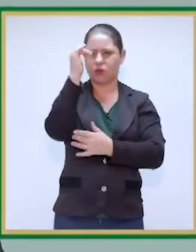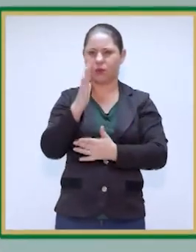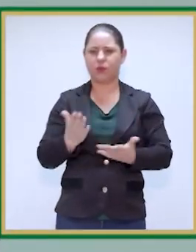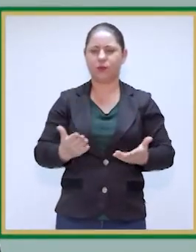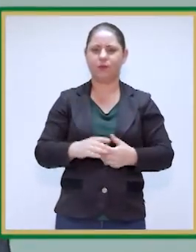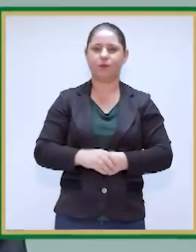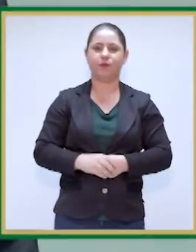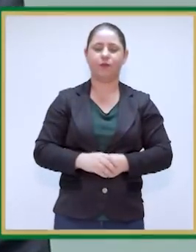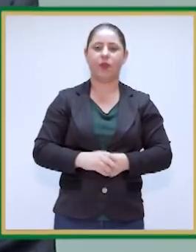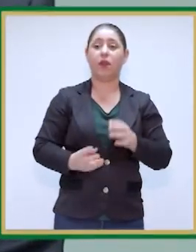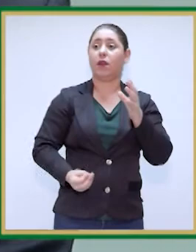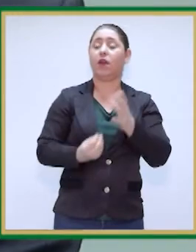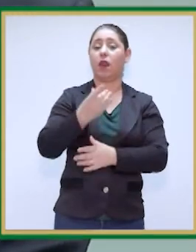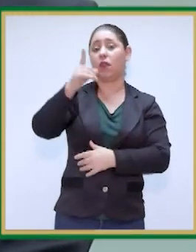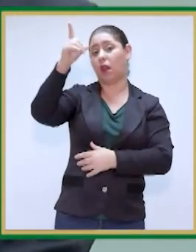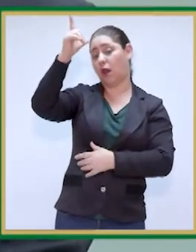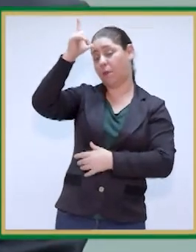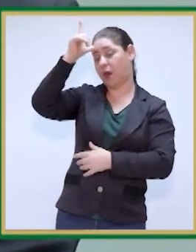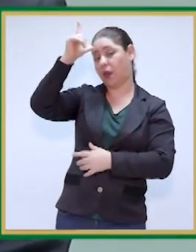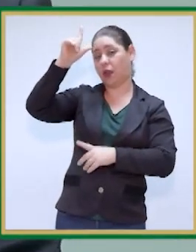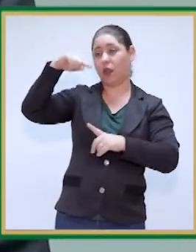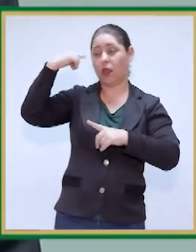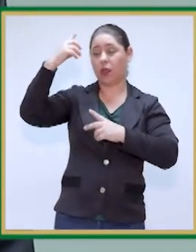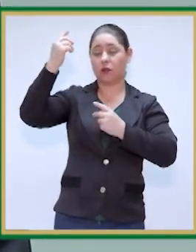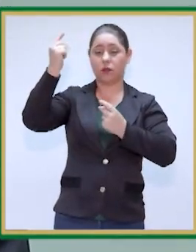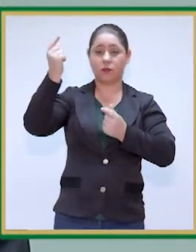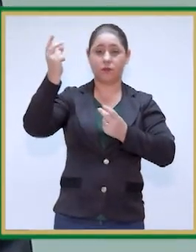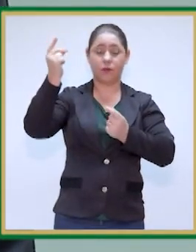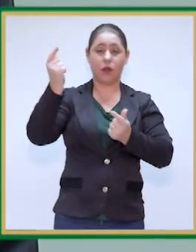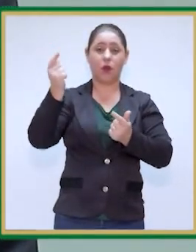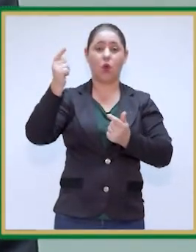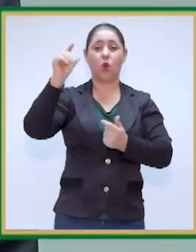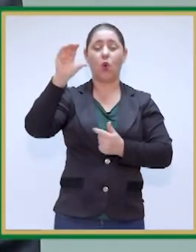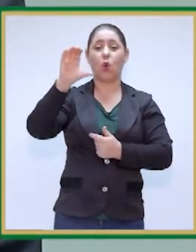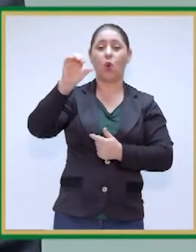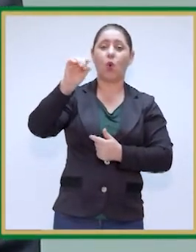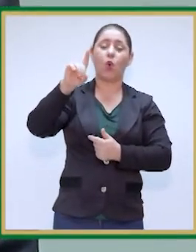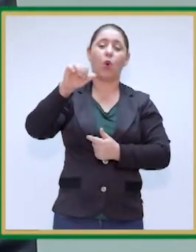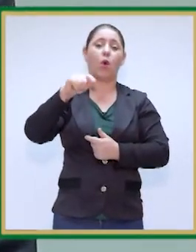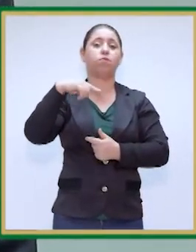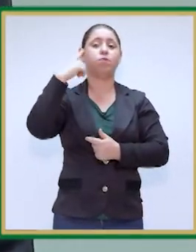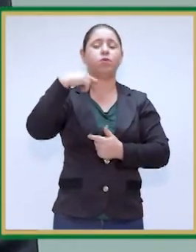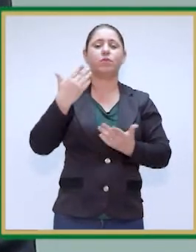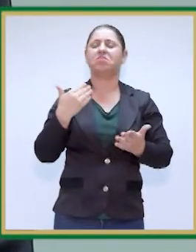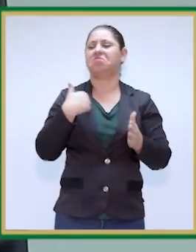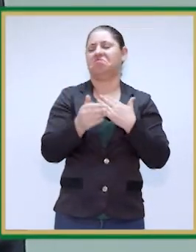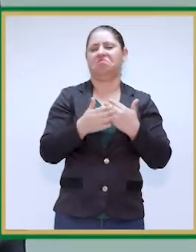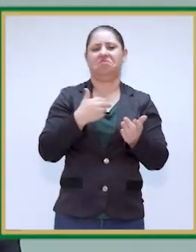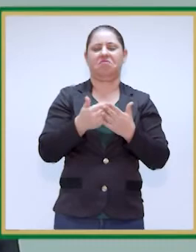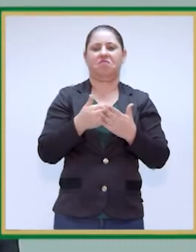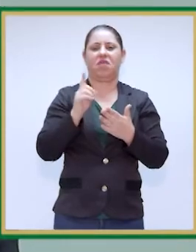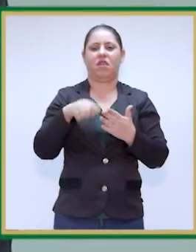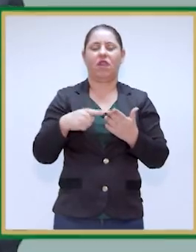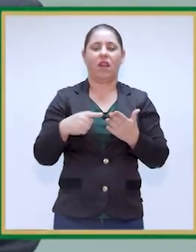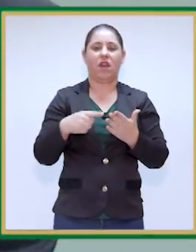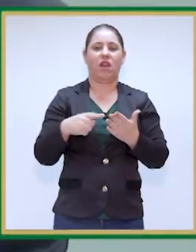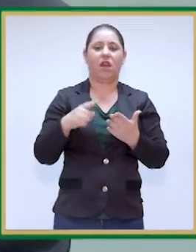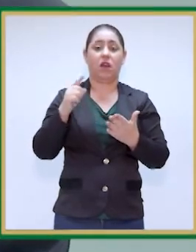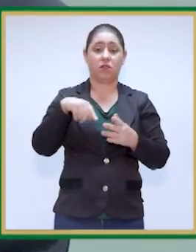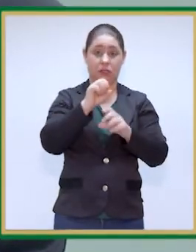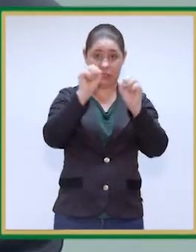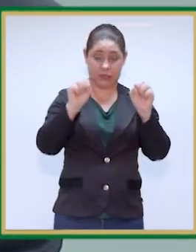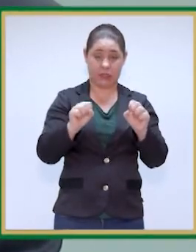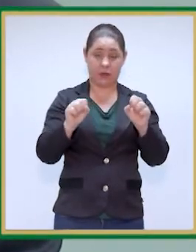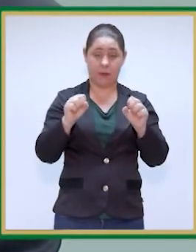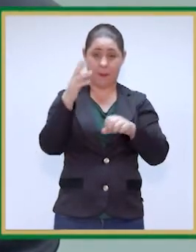realidade brasileira? A teoria criada na Alemanha, na Espanha, na Colômbia, nos Estados Unidos, não importa onde, ela se encaixa